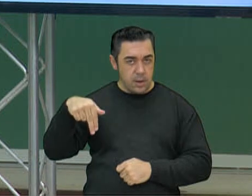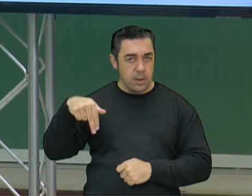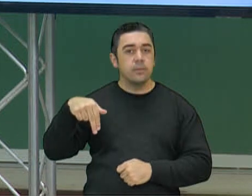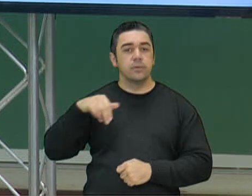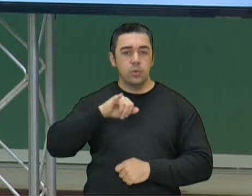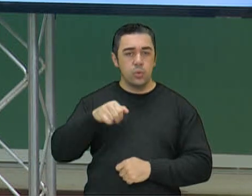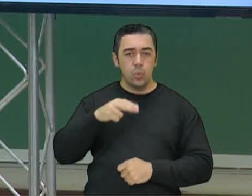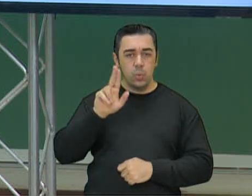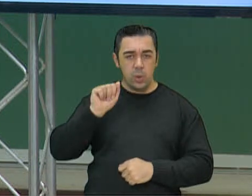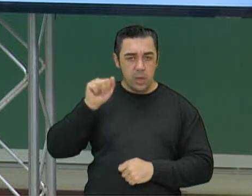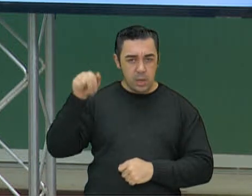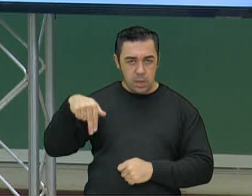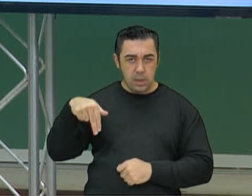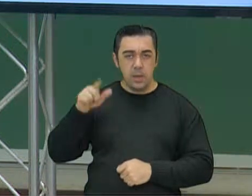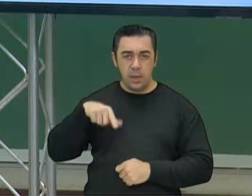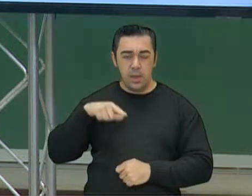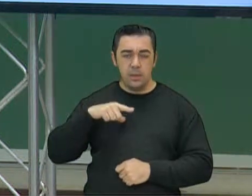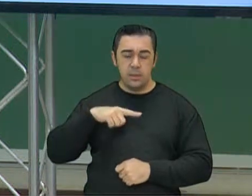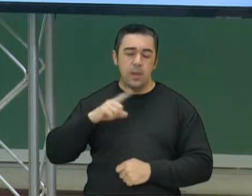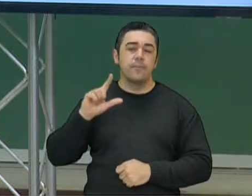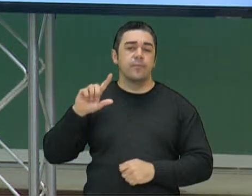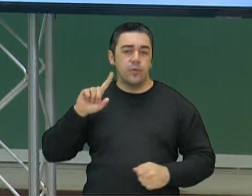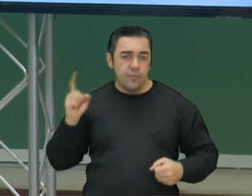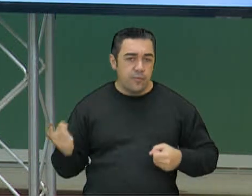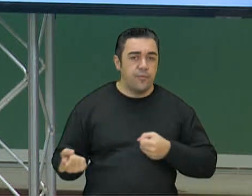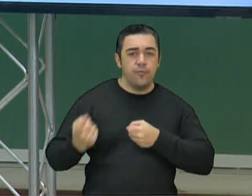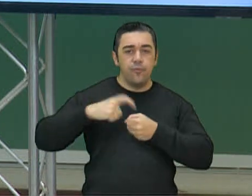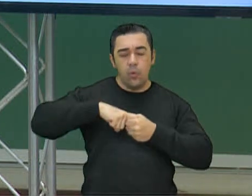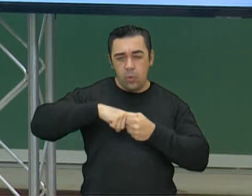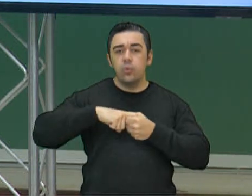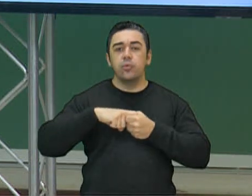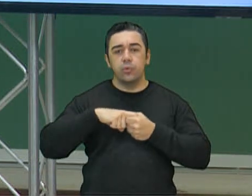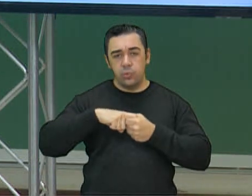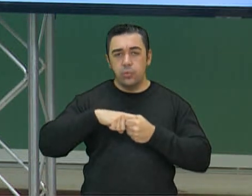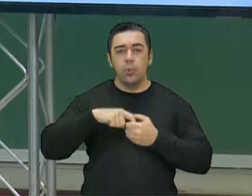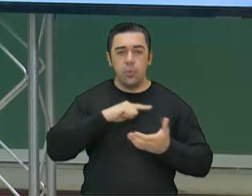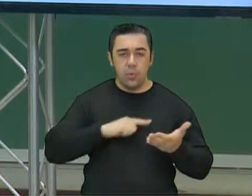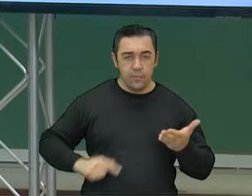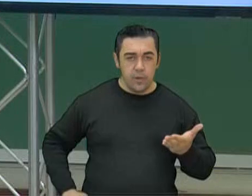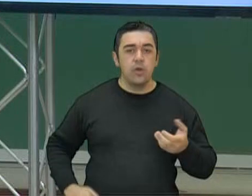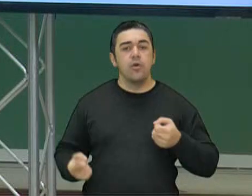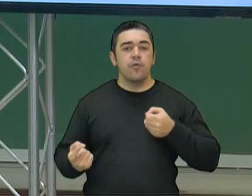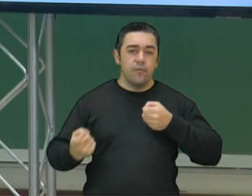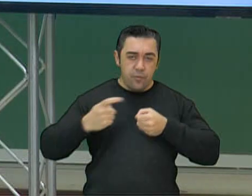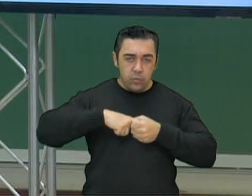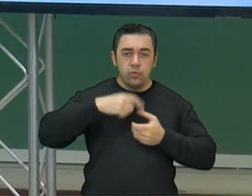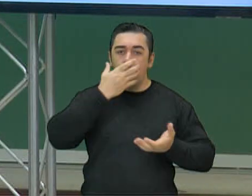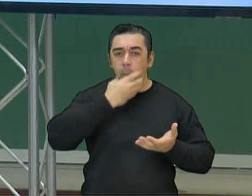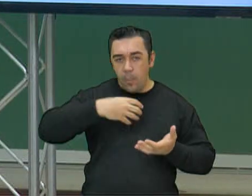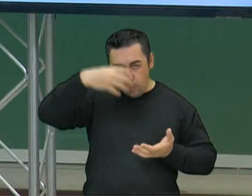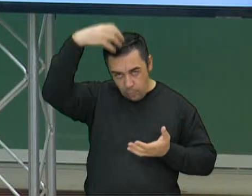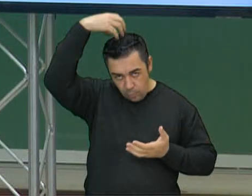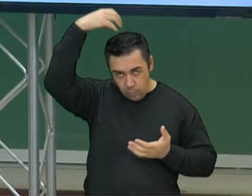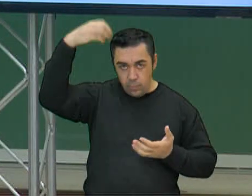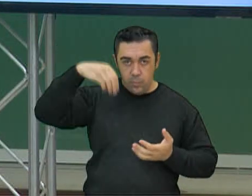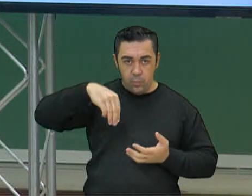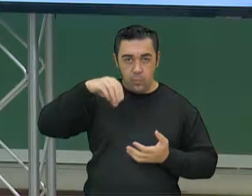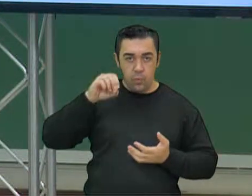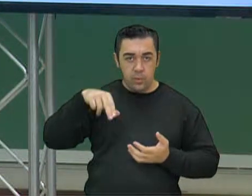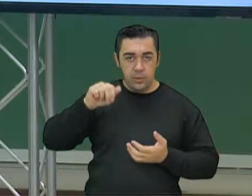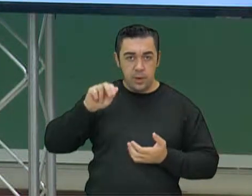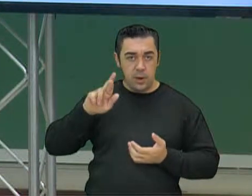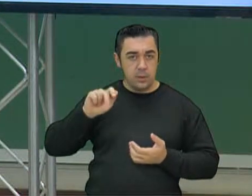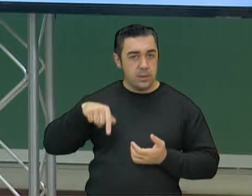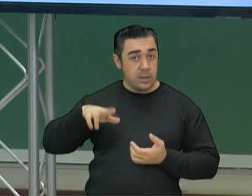rei anterior que havia sido tirado do poder, voltou ao governo. E a Espanha voltou a ser uma monarquia. A Espanha hoje é